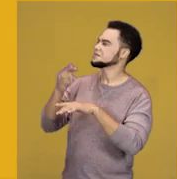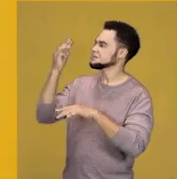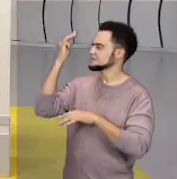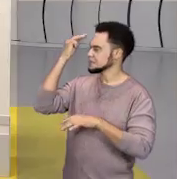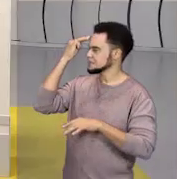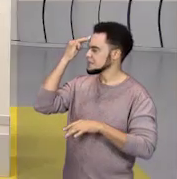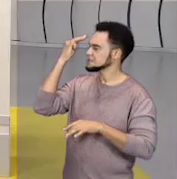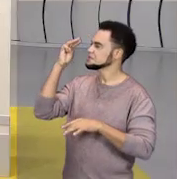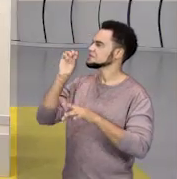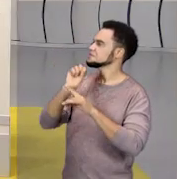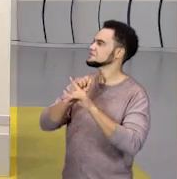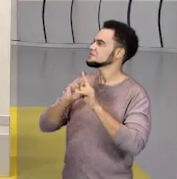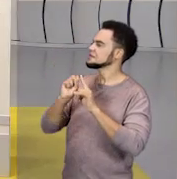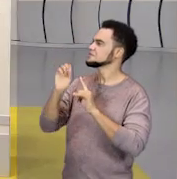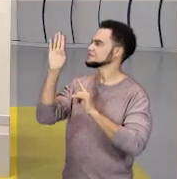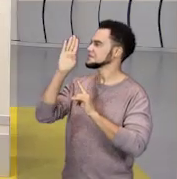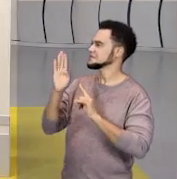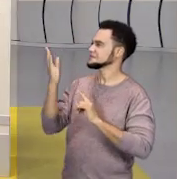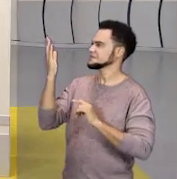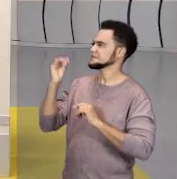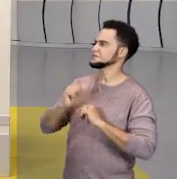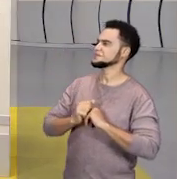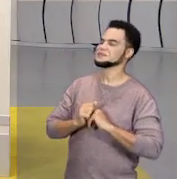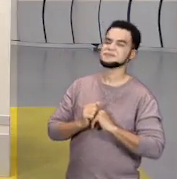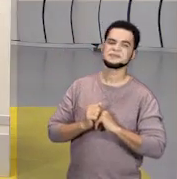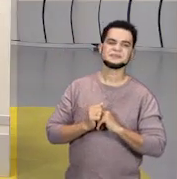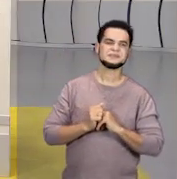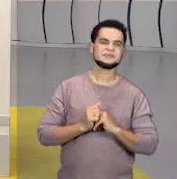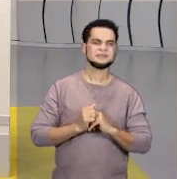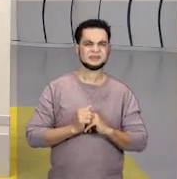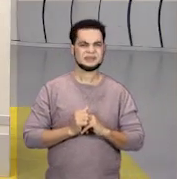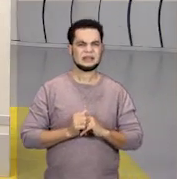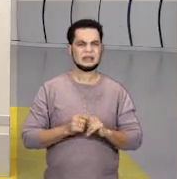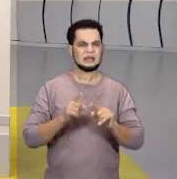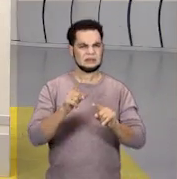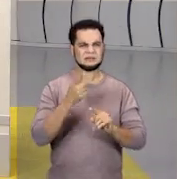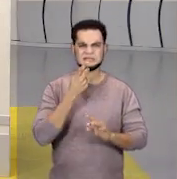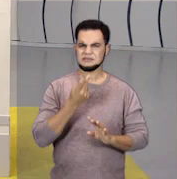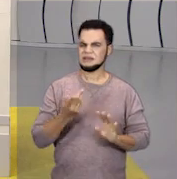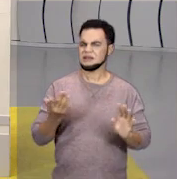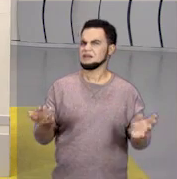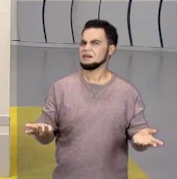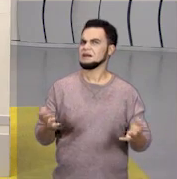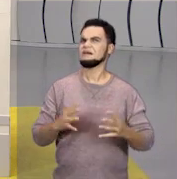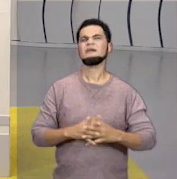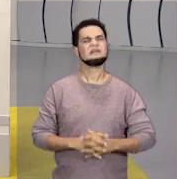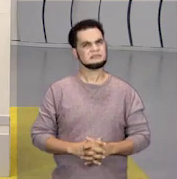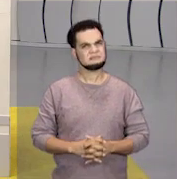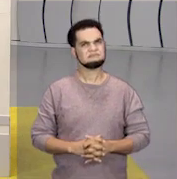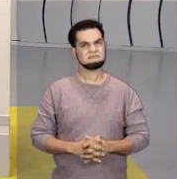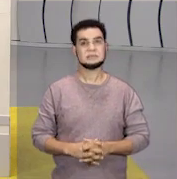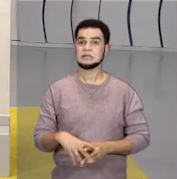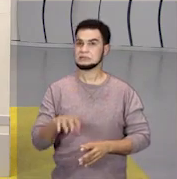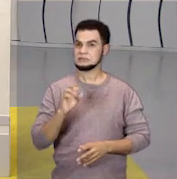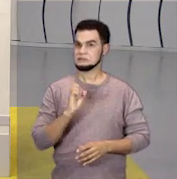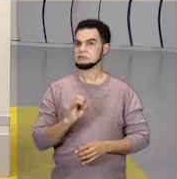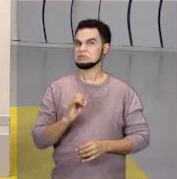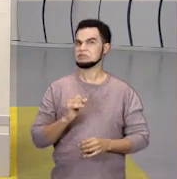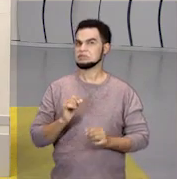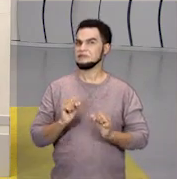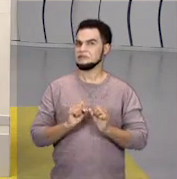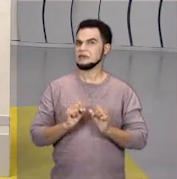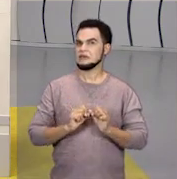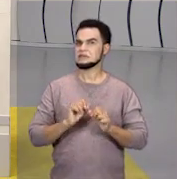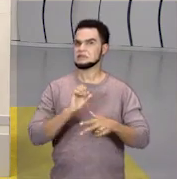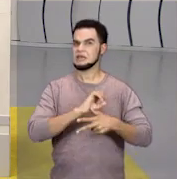brasileira. Aí você vira para mim e fala assim, professor, se eu tivesse feito o Enem, eu acho que eu ia ser